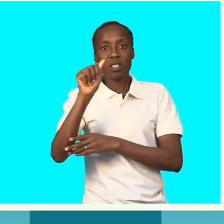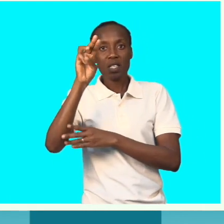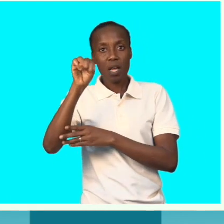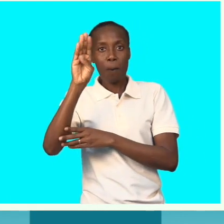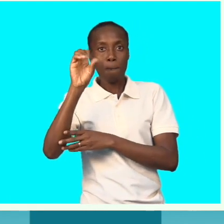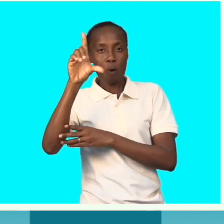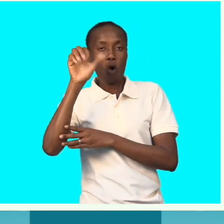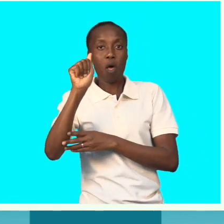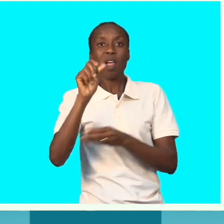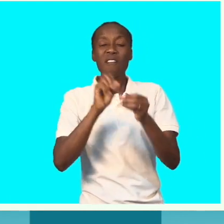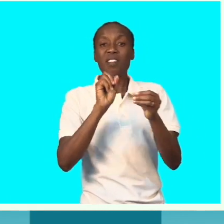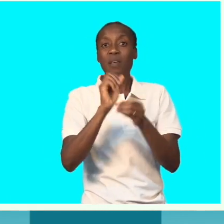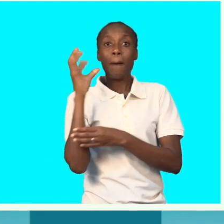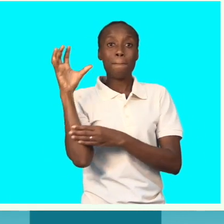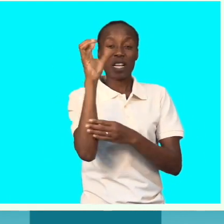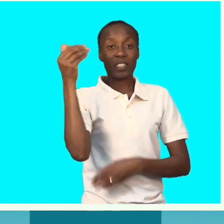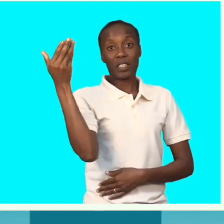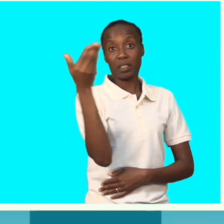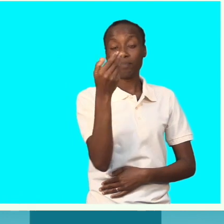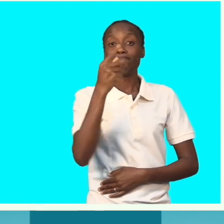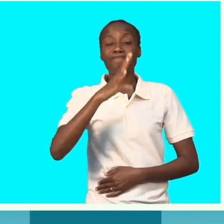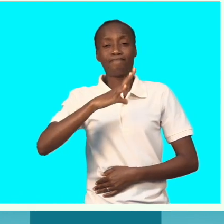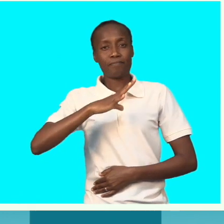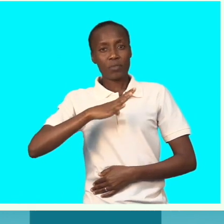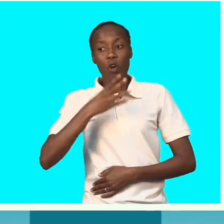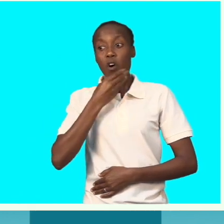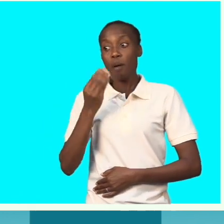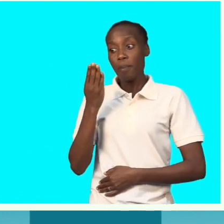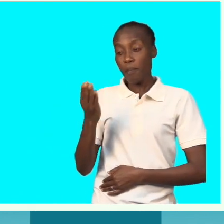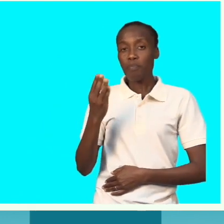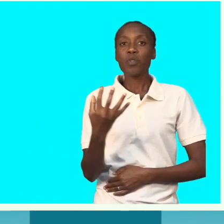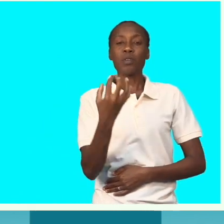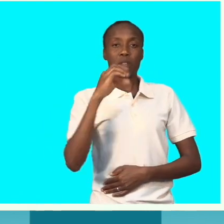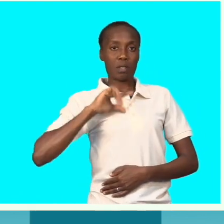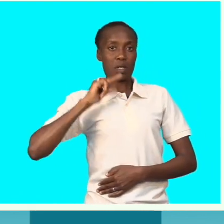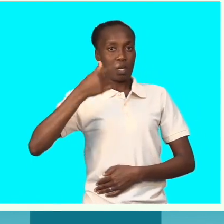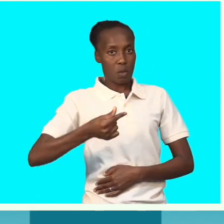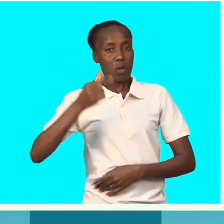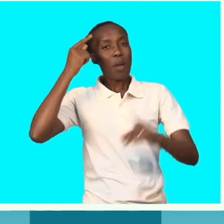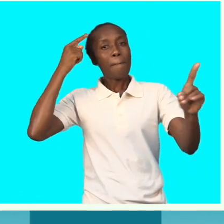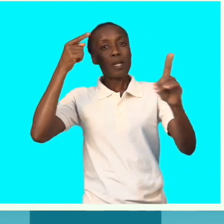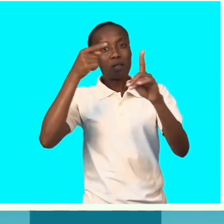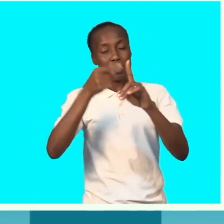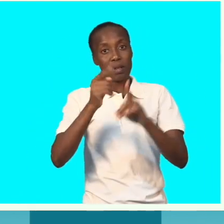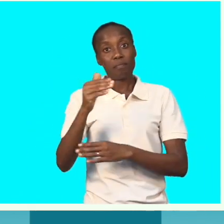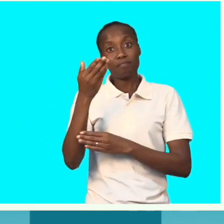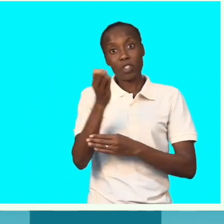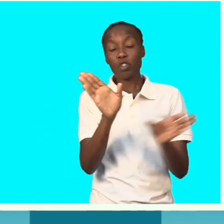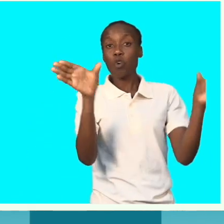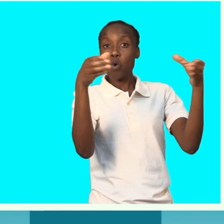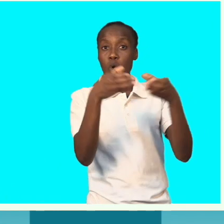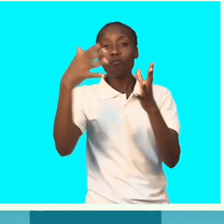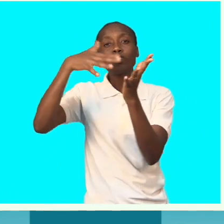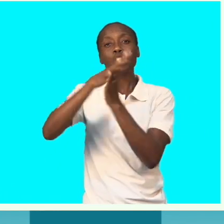máxima da modalidade no país. Para o efeito, Zé Nadine Molungo, treinador principal deste emblema,